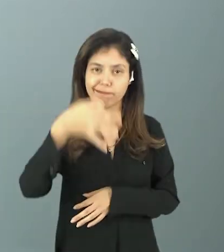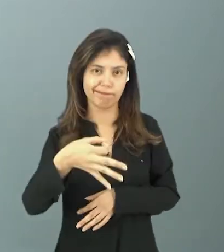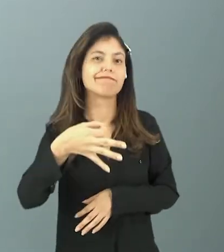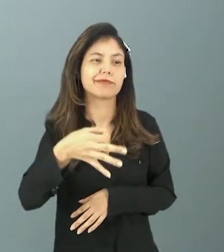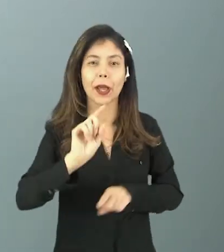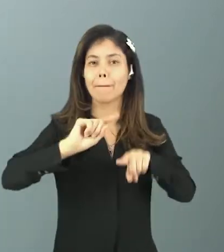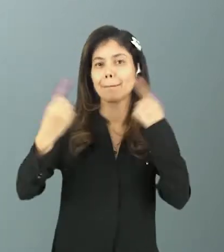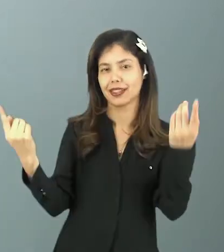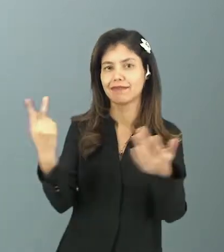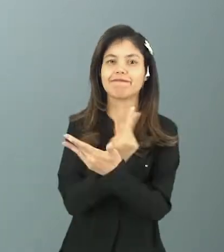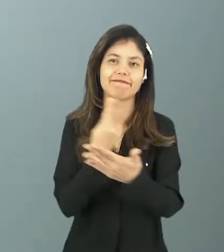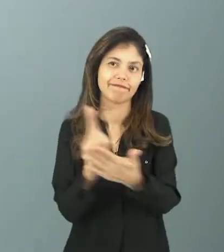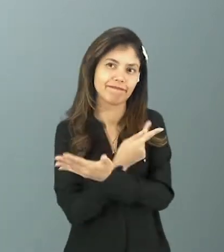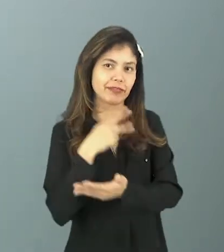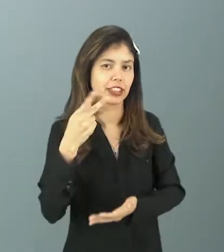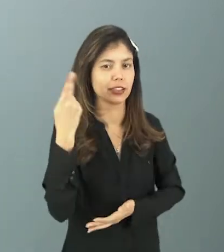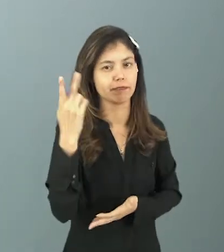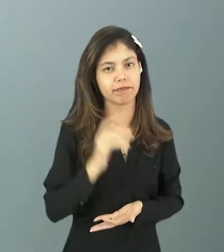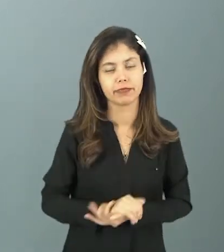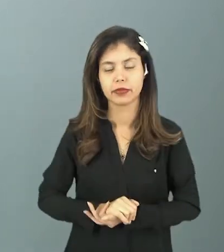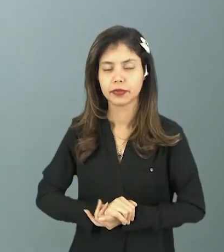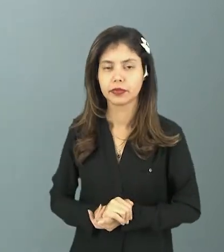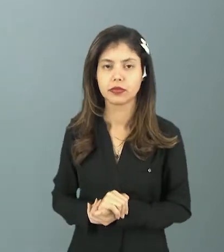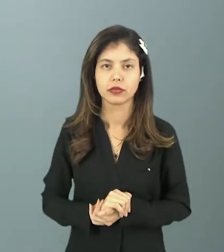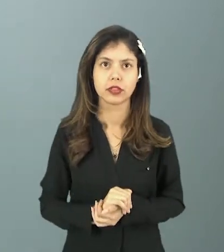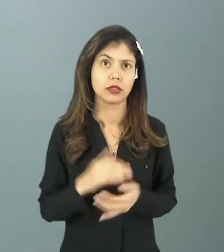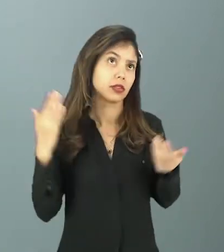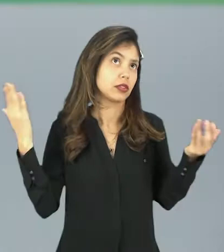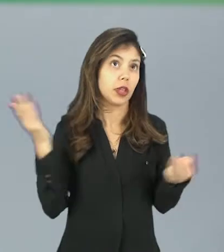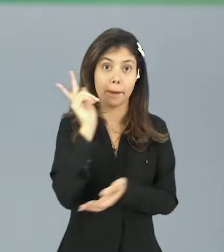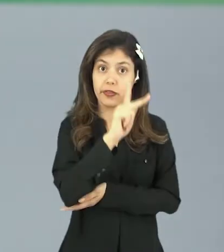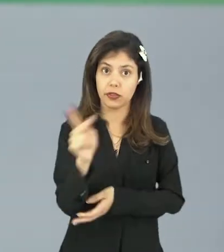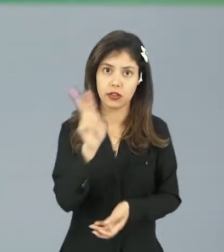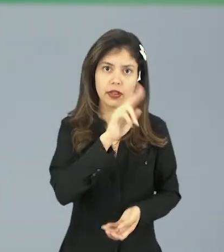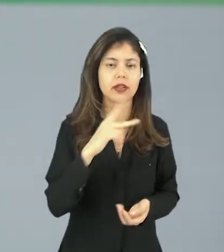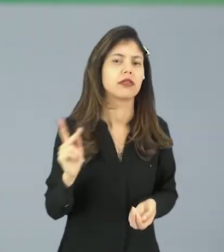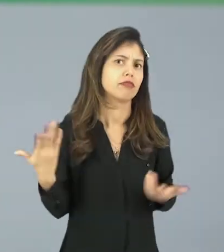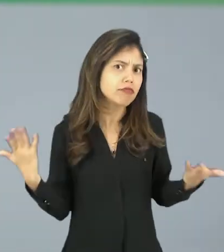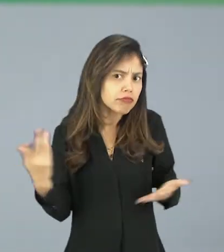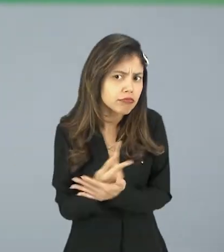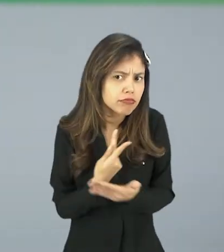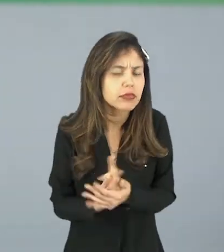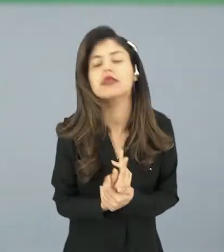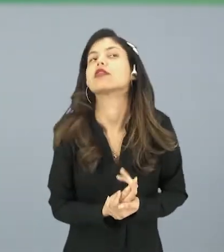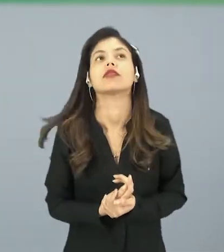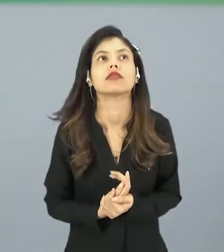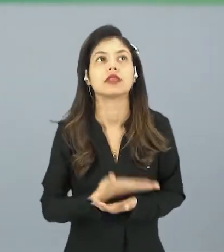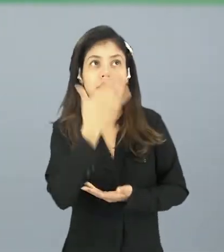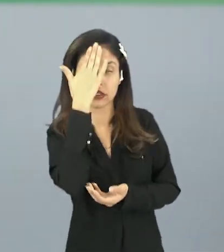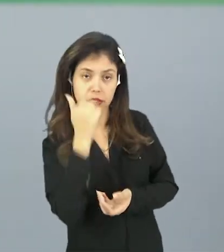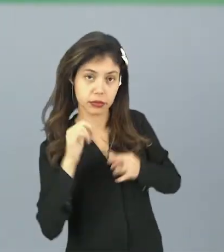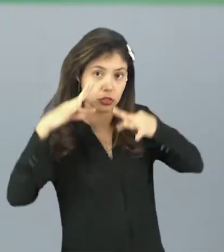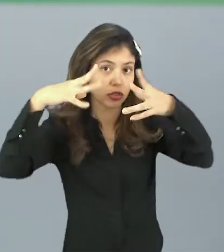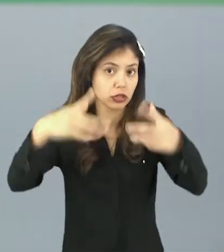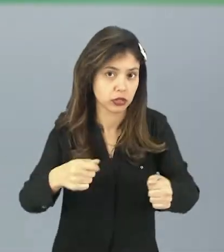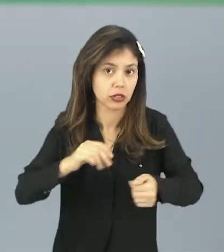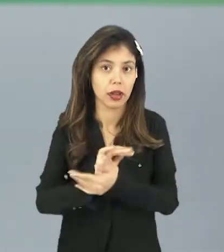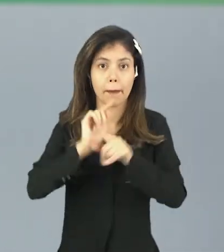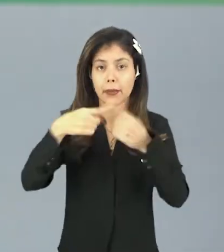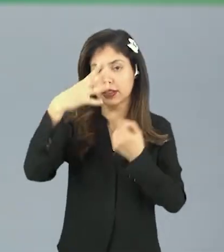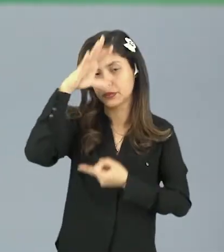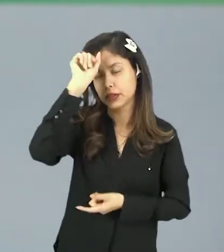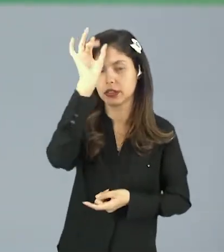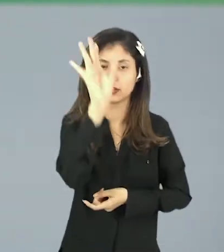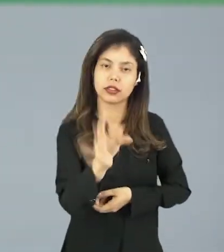correto e comete lá um erro. Nossa, a professora errou. E não é a gente saber de tudo, mas a gente